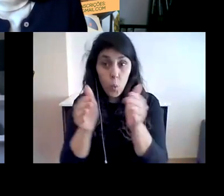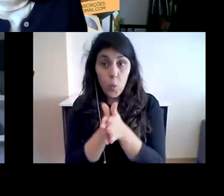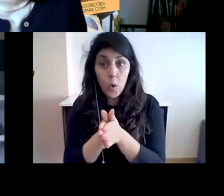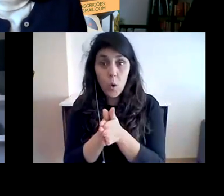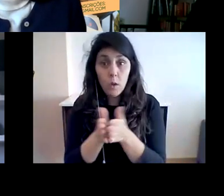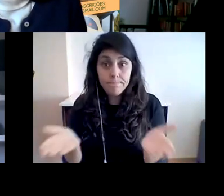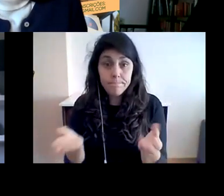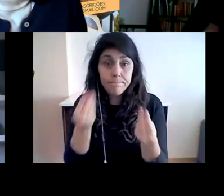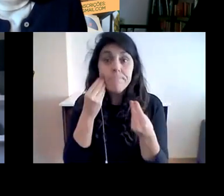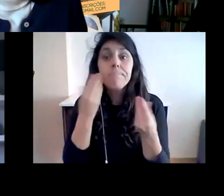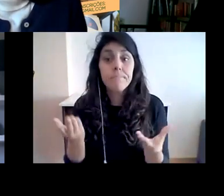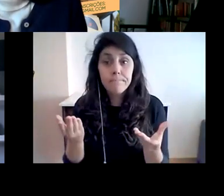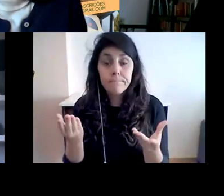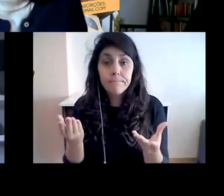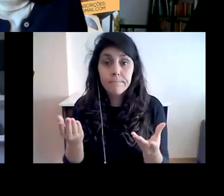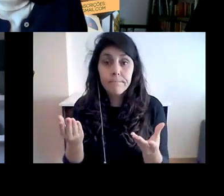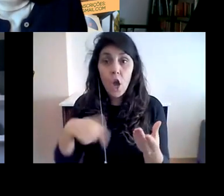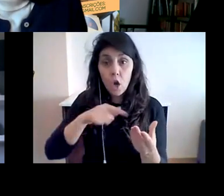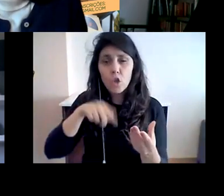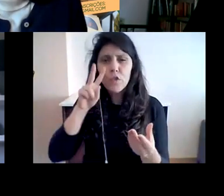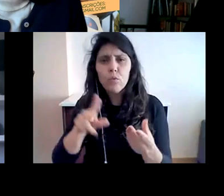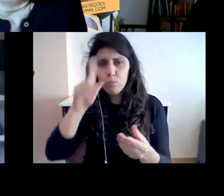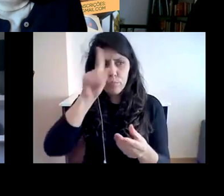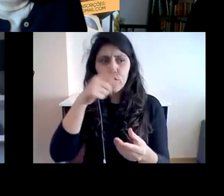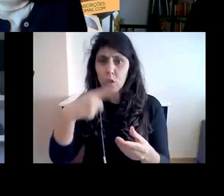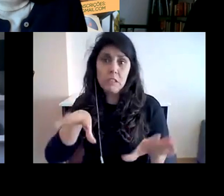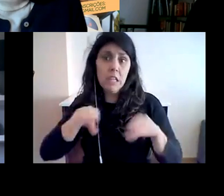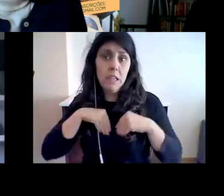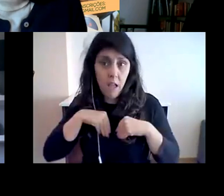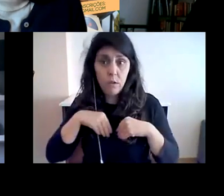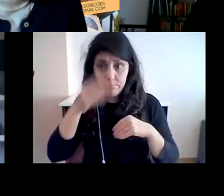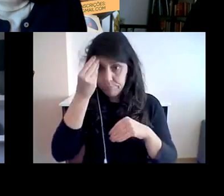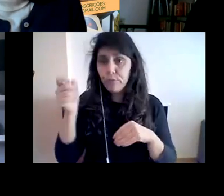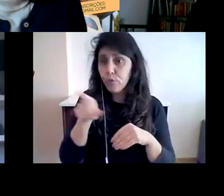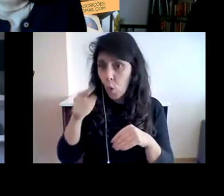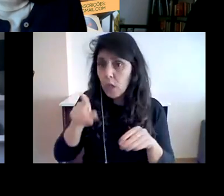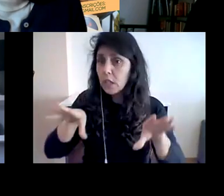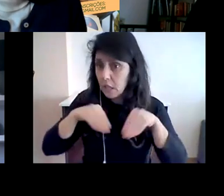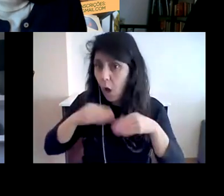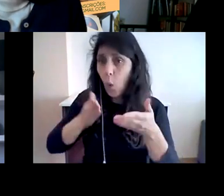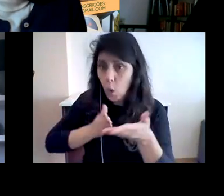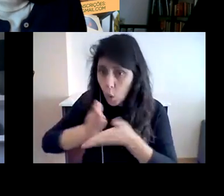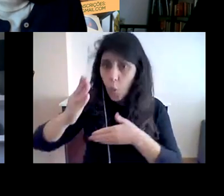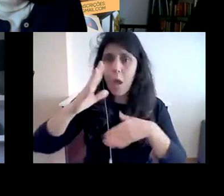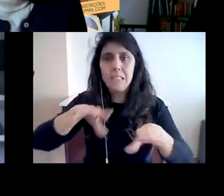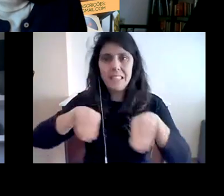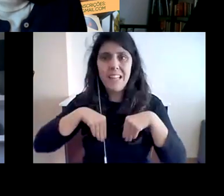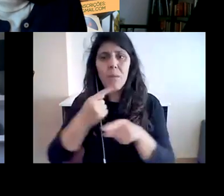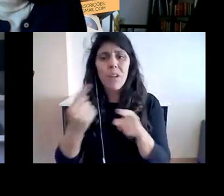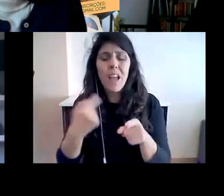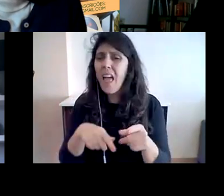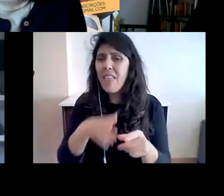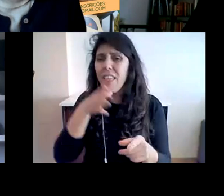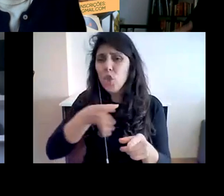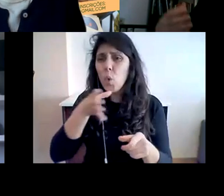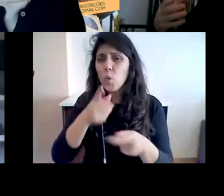Portanto, e os professores aceitaram isto de uma forma muito pacífica e continuam a aceitar, mas estes são discursos completamente contraditórios.